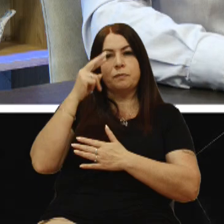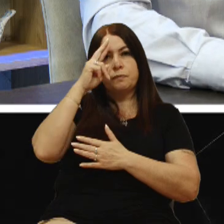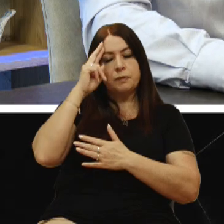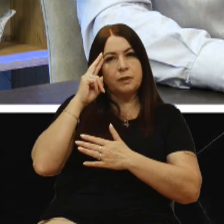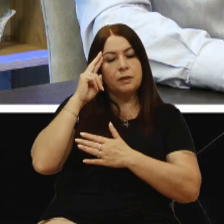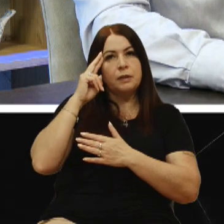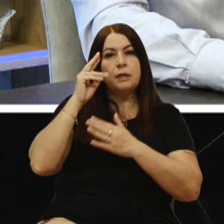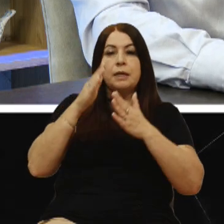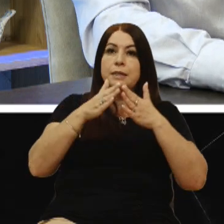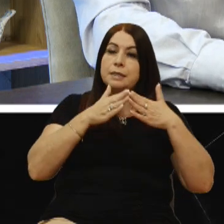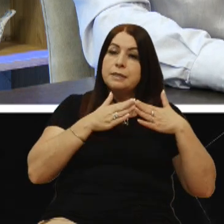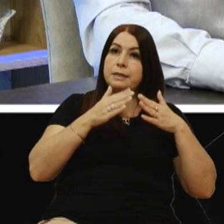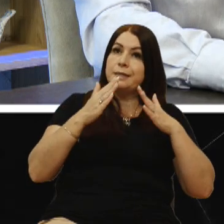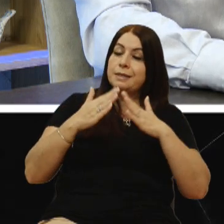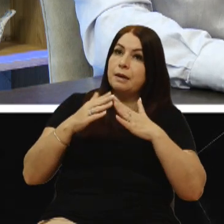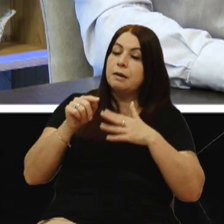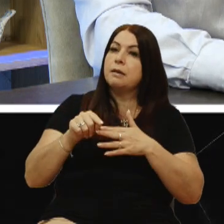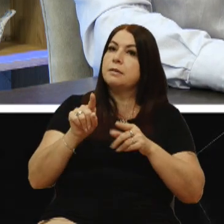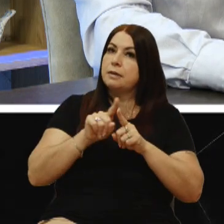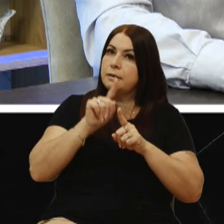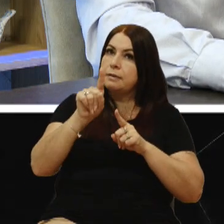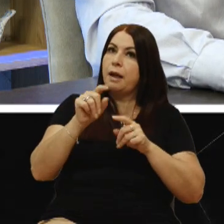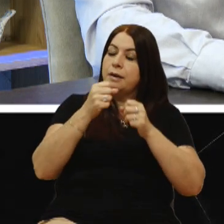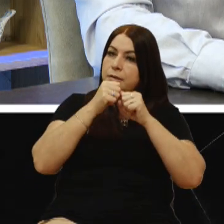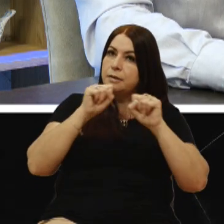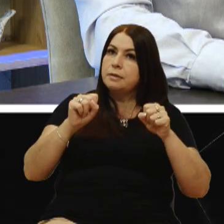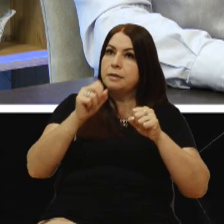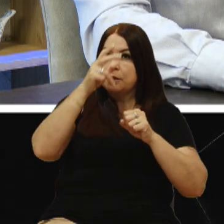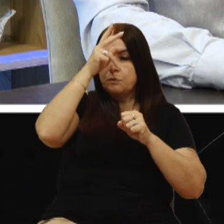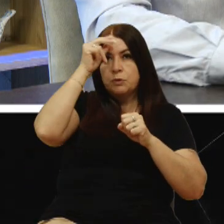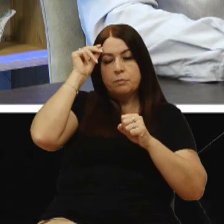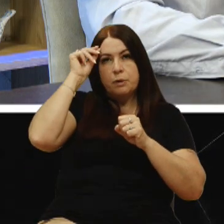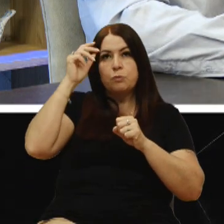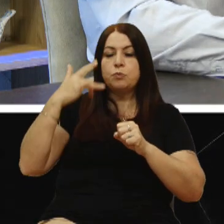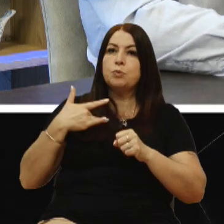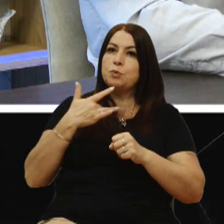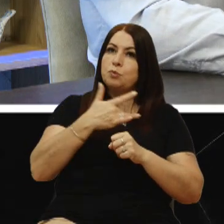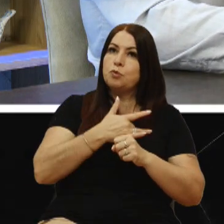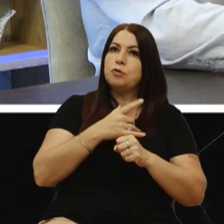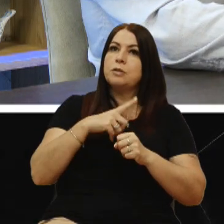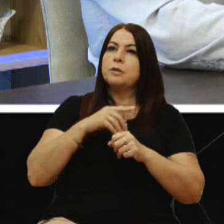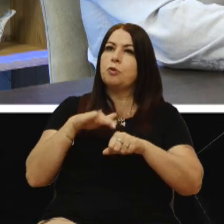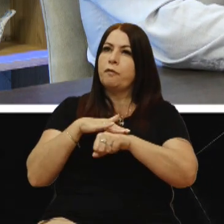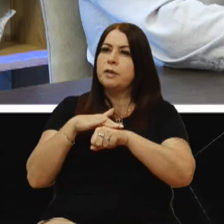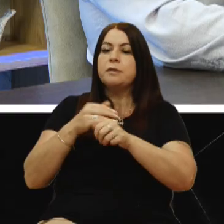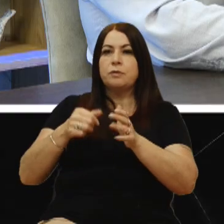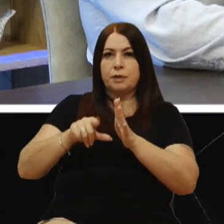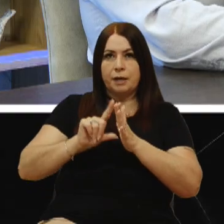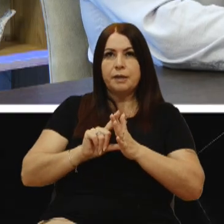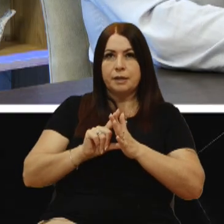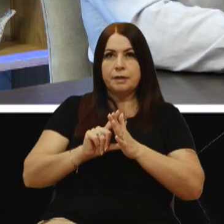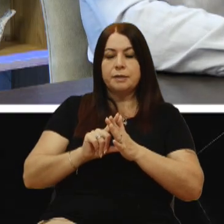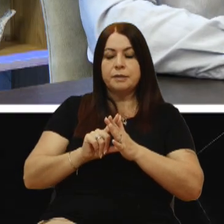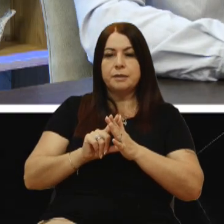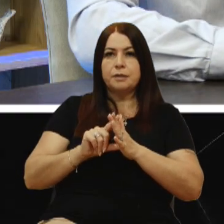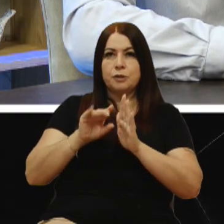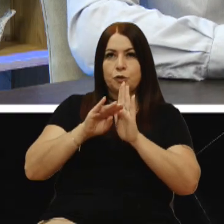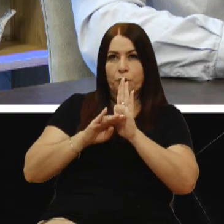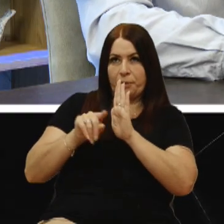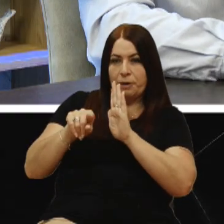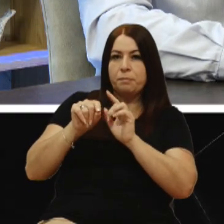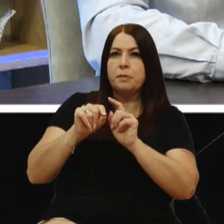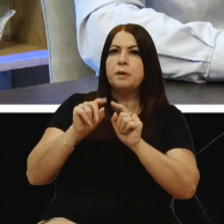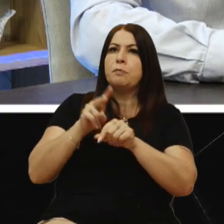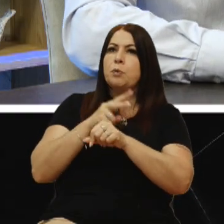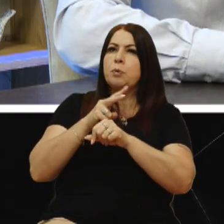Bueno, licenciado desta casa, está na Secretaria Municipal de Saúde. A gente até conversava anteriormente no programa, que vem